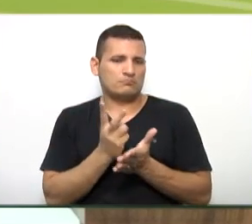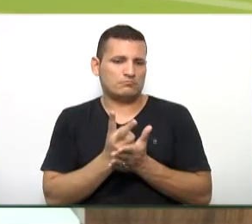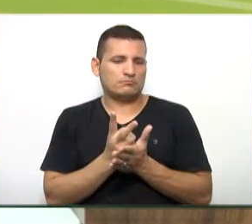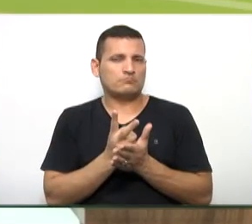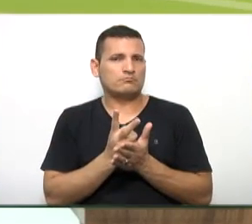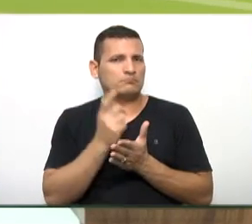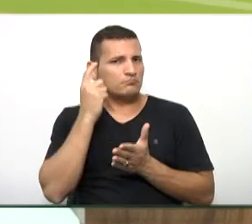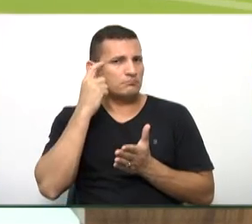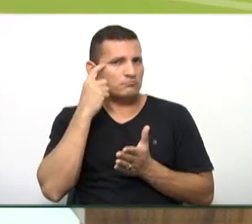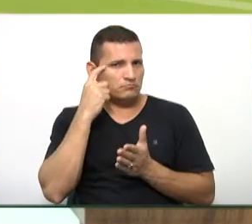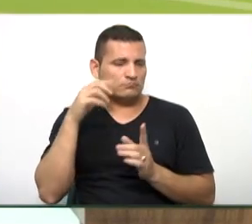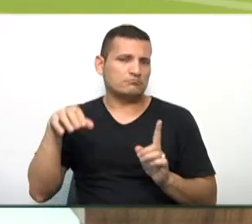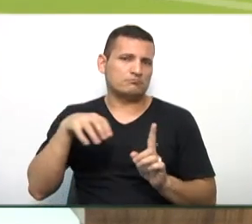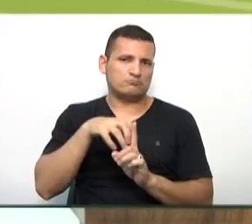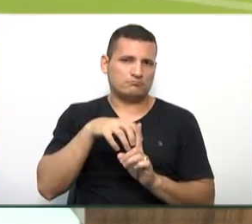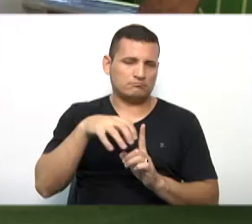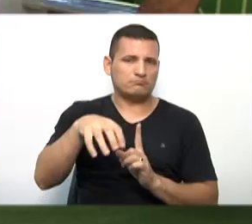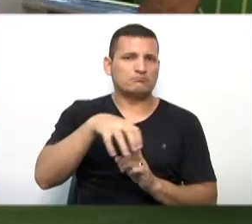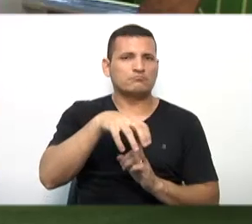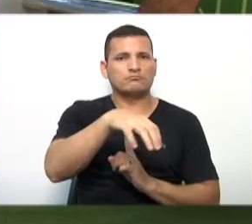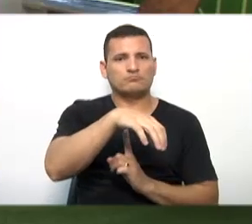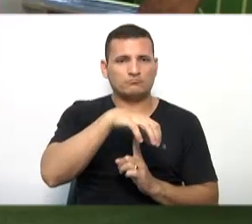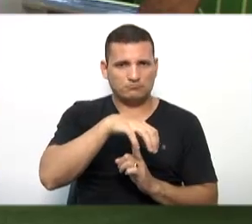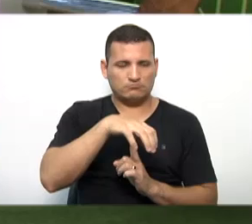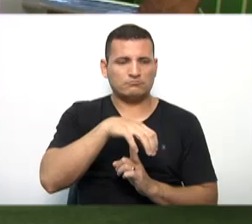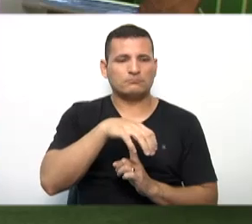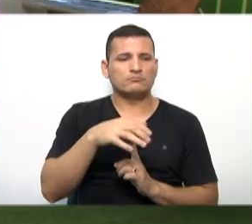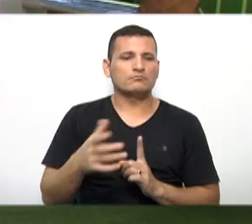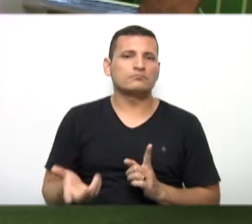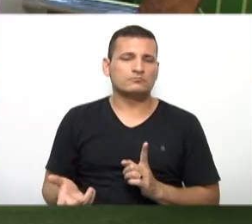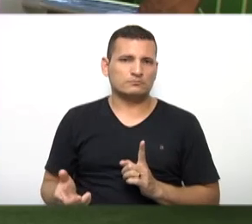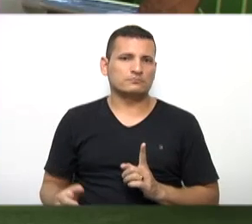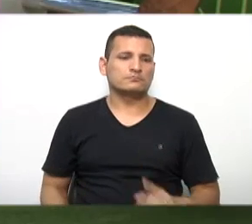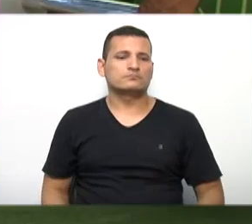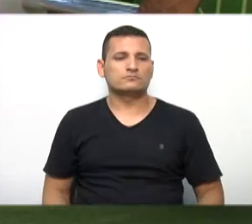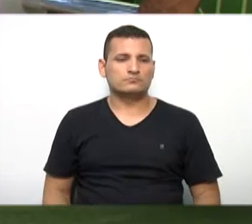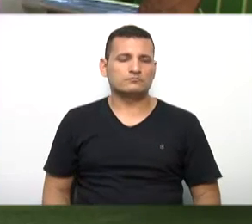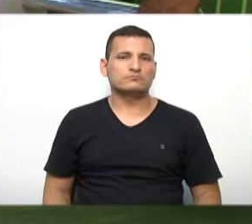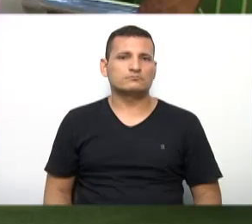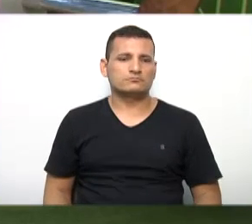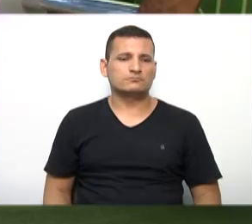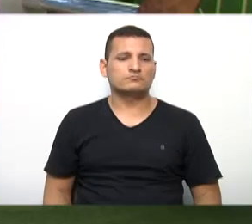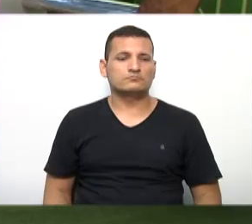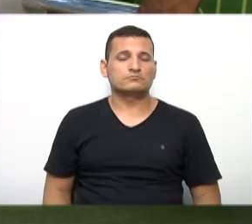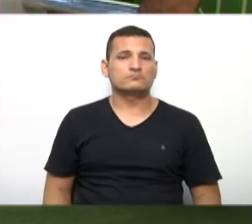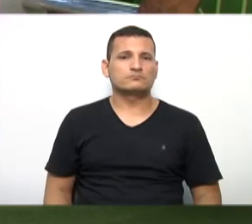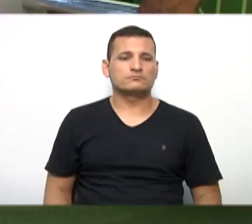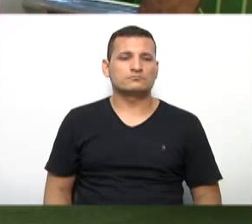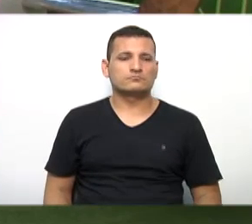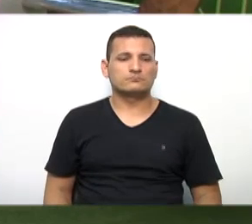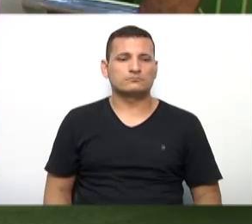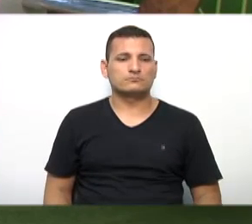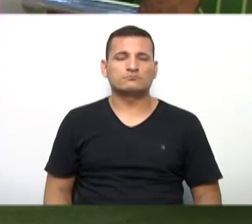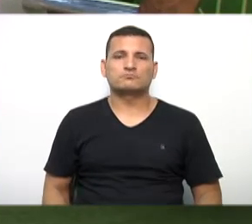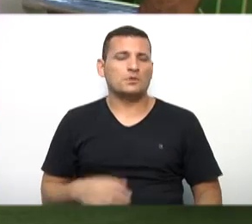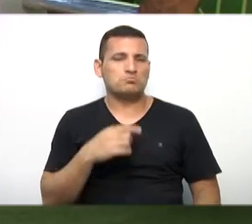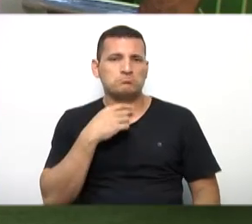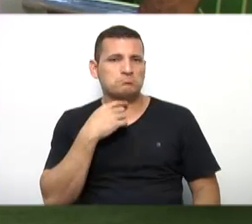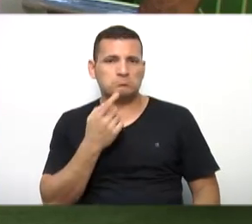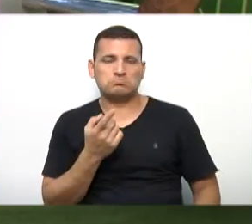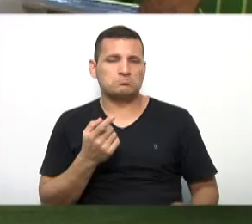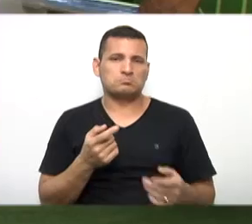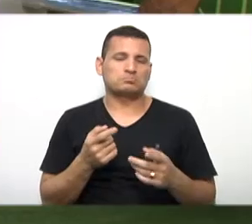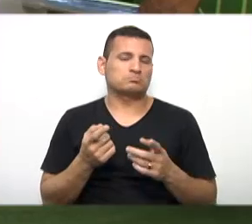de centralização. Exatamente. Muito obrigado, Ítalo, aí, porque não dá para andar junto